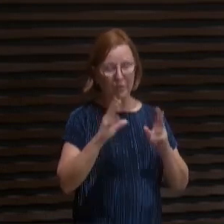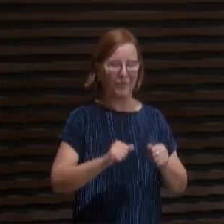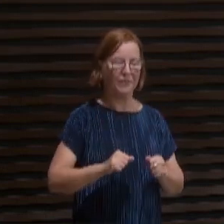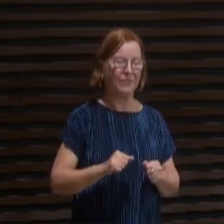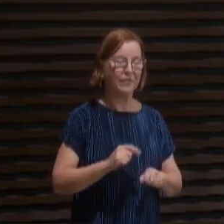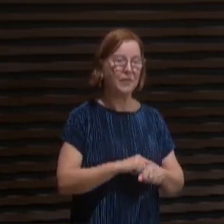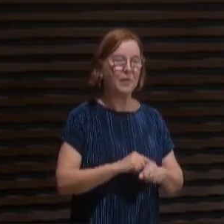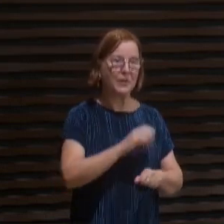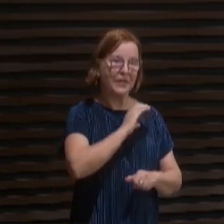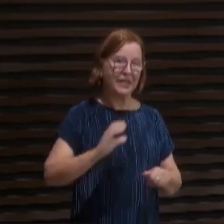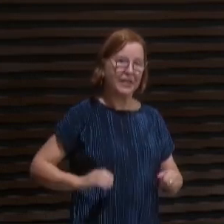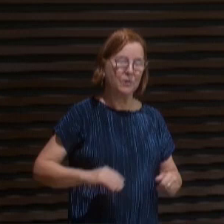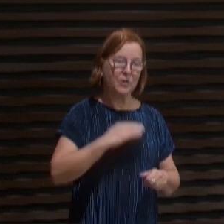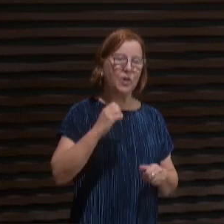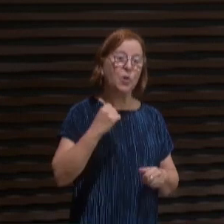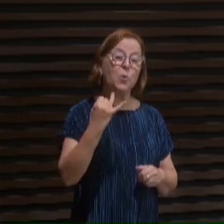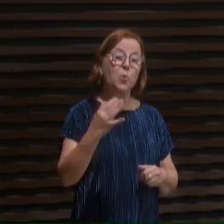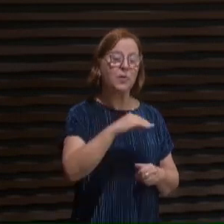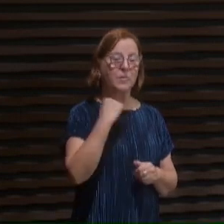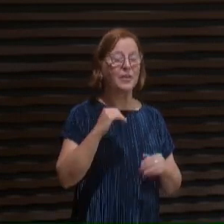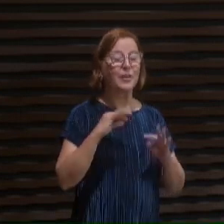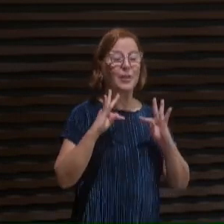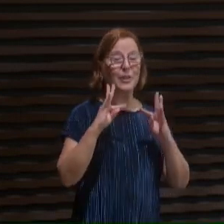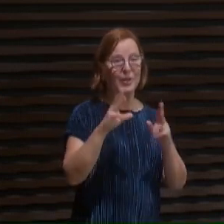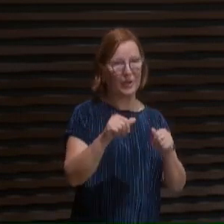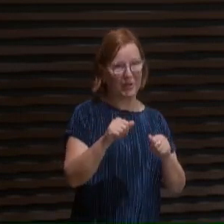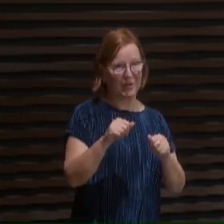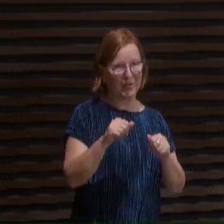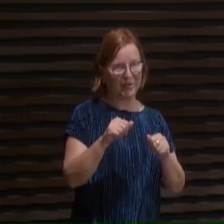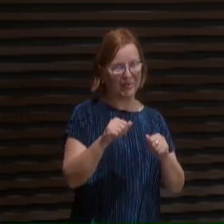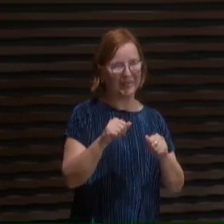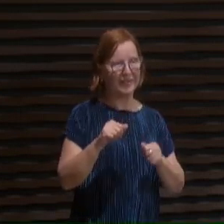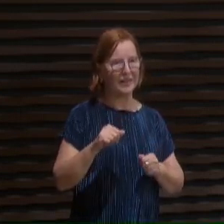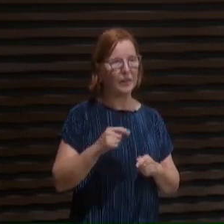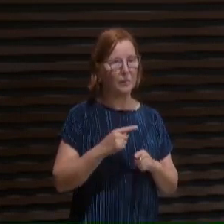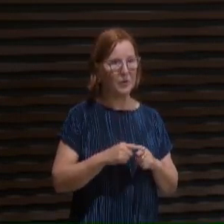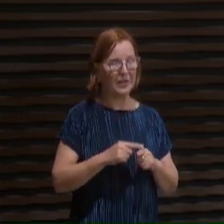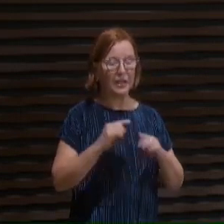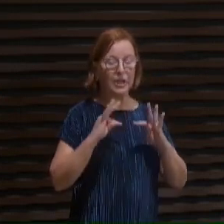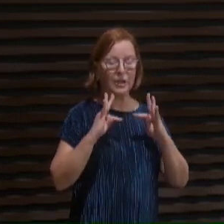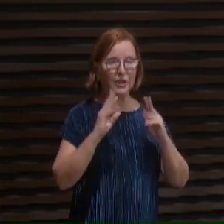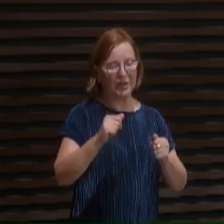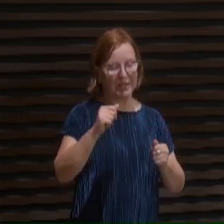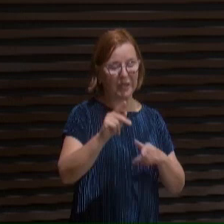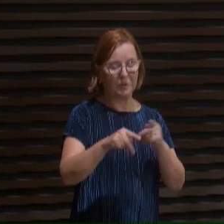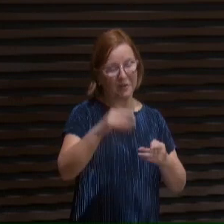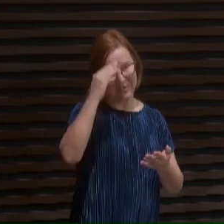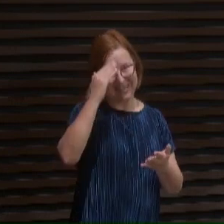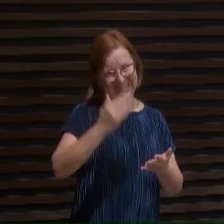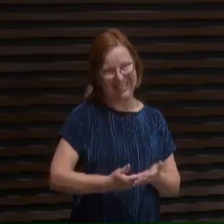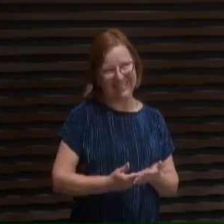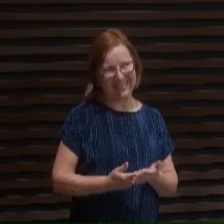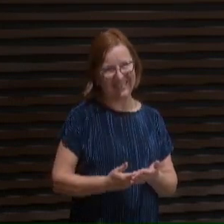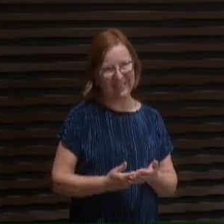Cristo morreu, quantos morreram? Todos, sem distinção, porque são todos os que creem.